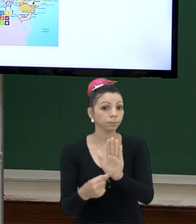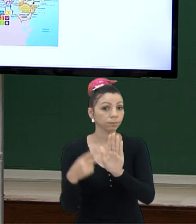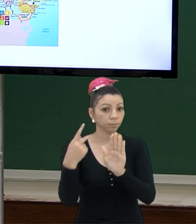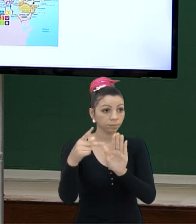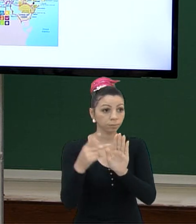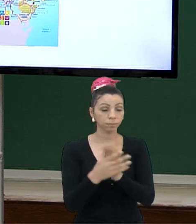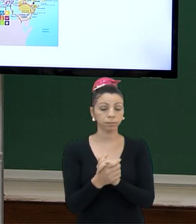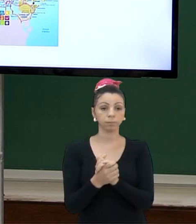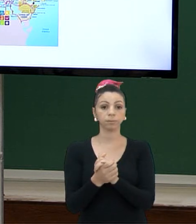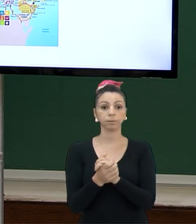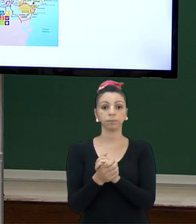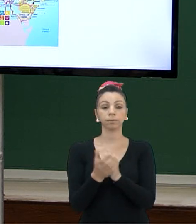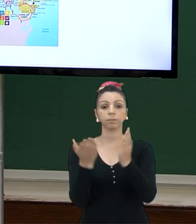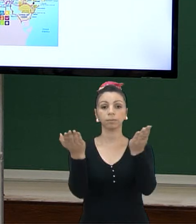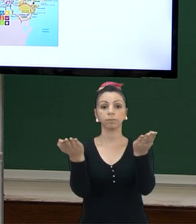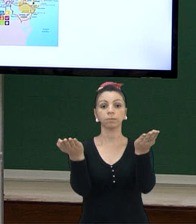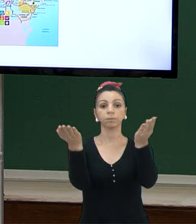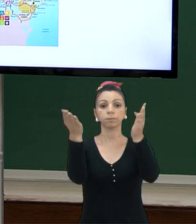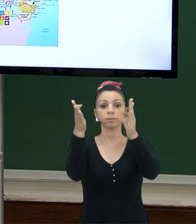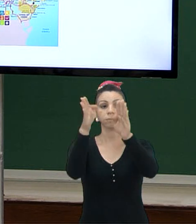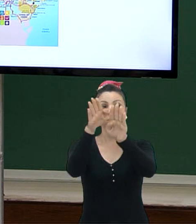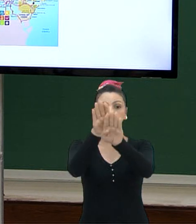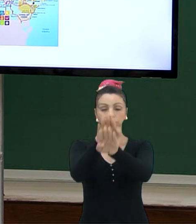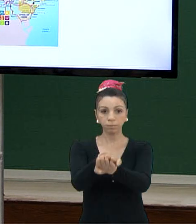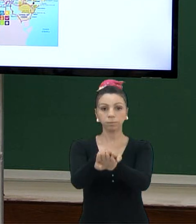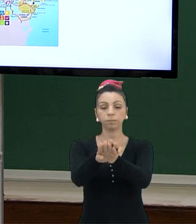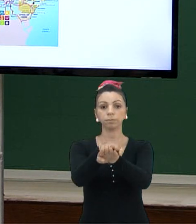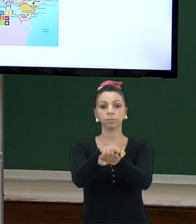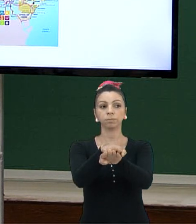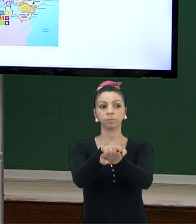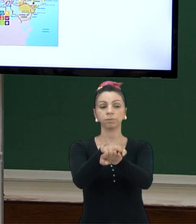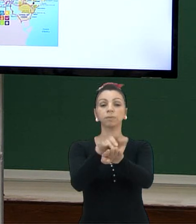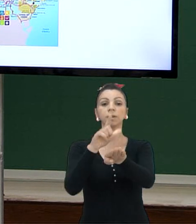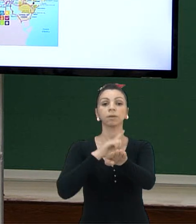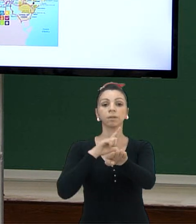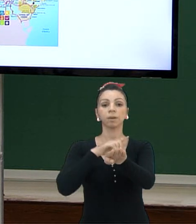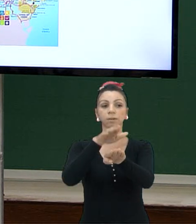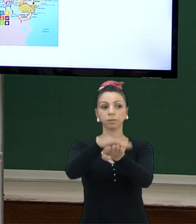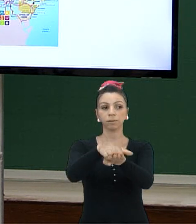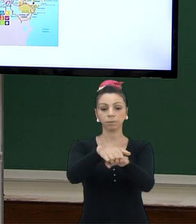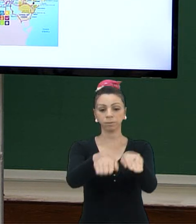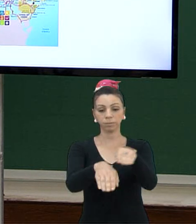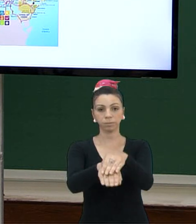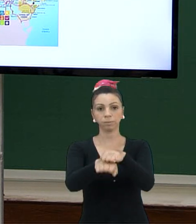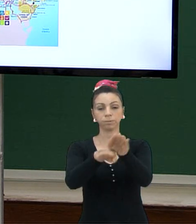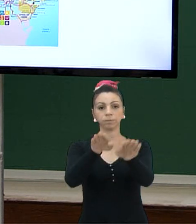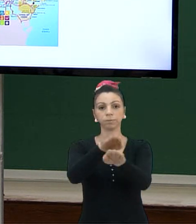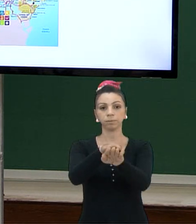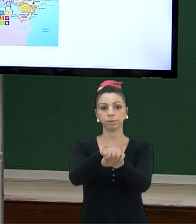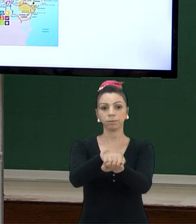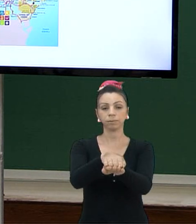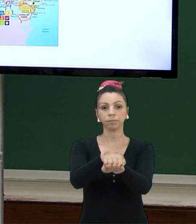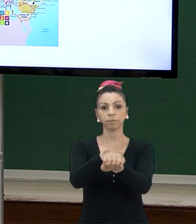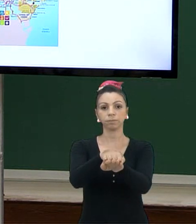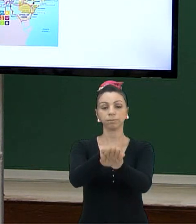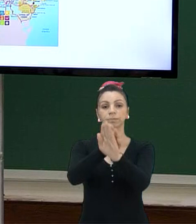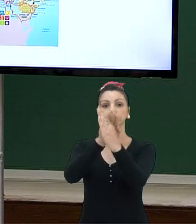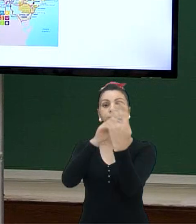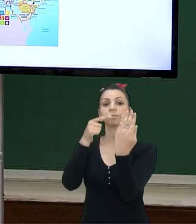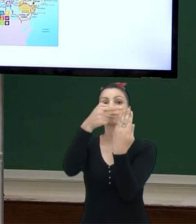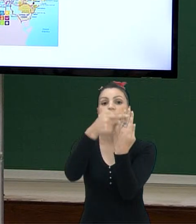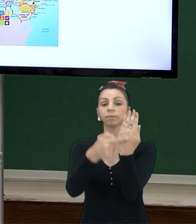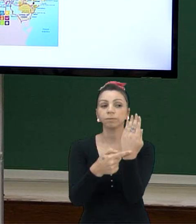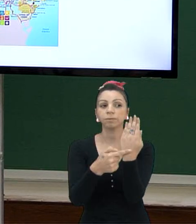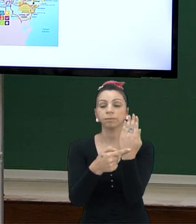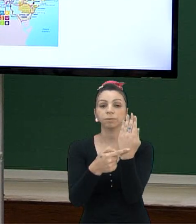vocês. Quando eu fecho, olha só, tem uma capa, lembra a parte de trás? A parte de trás eu vou ter o quê?